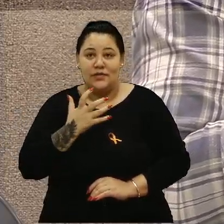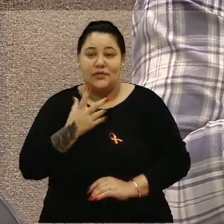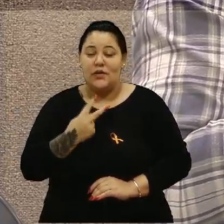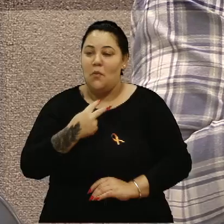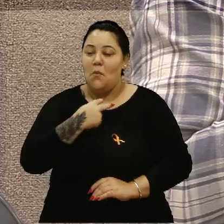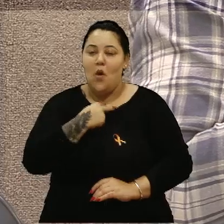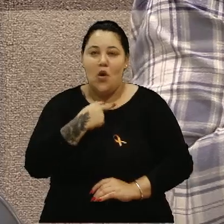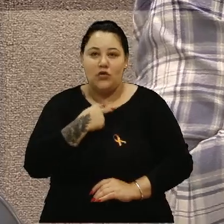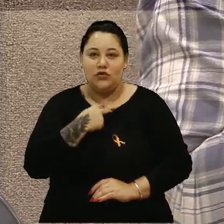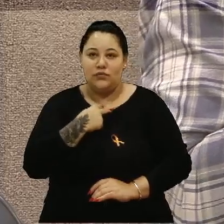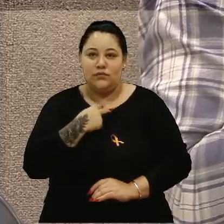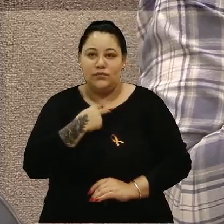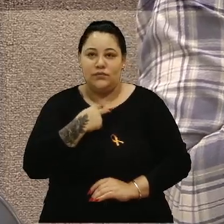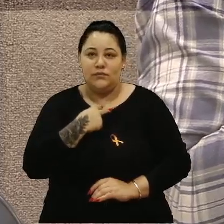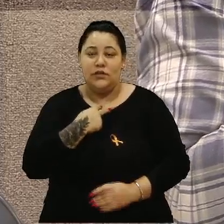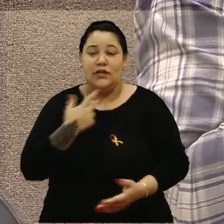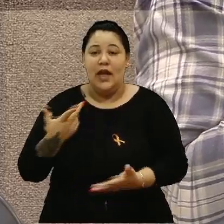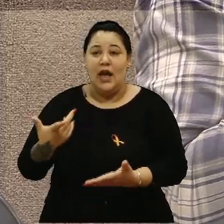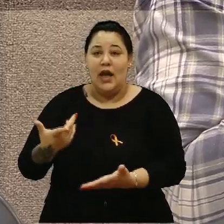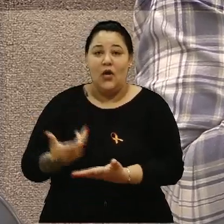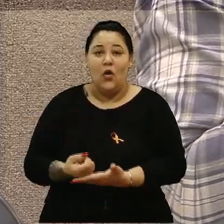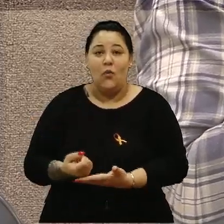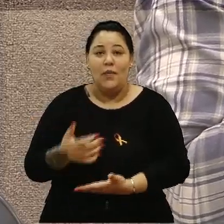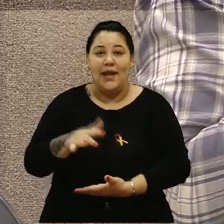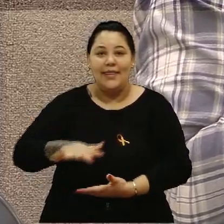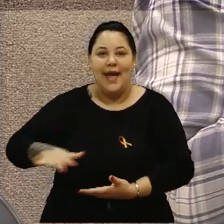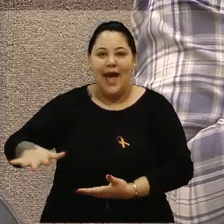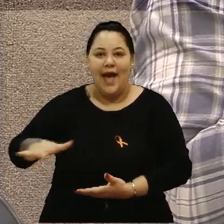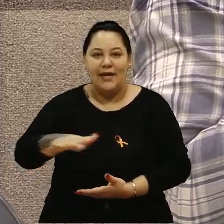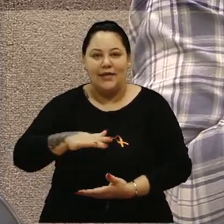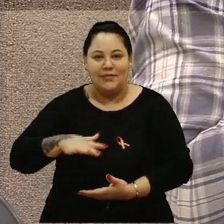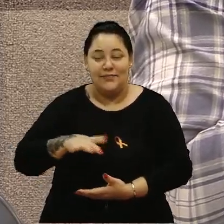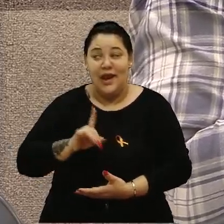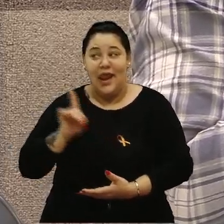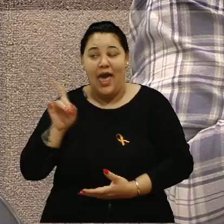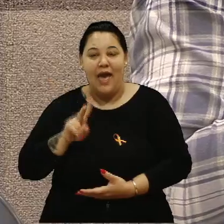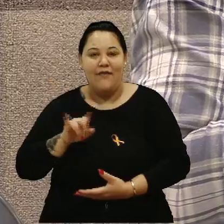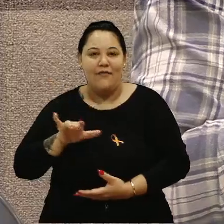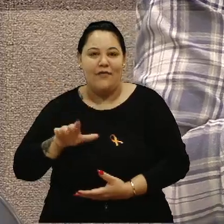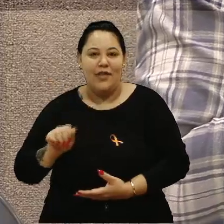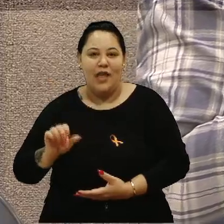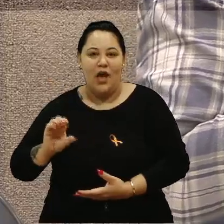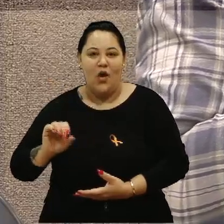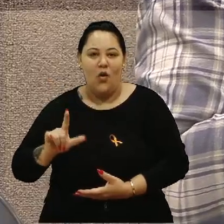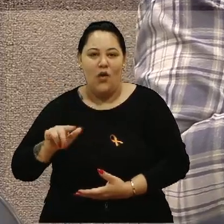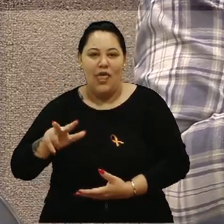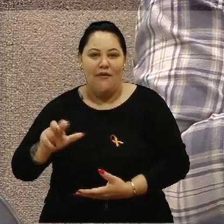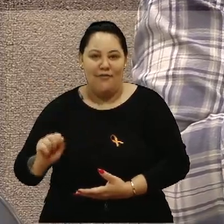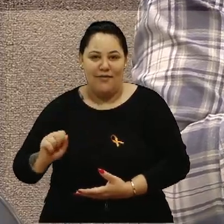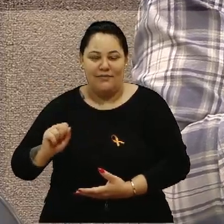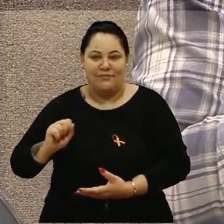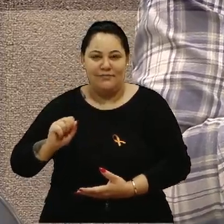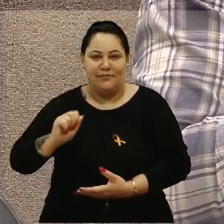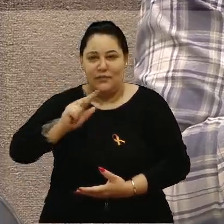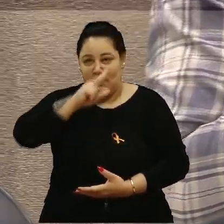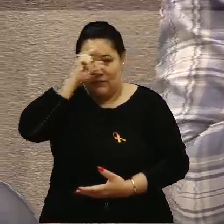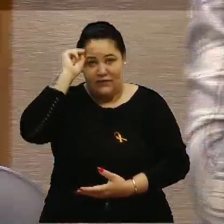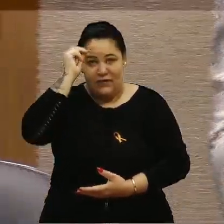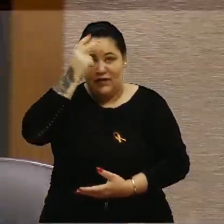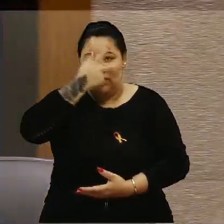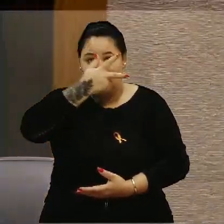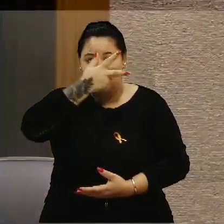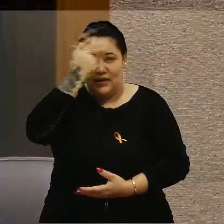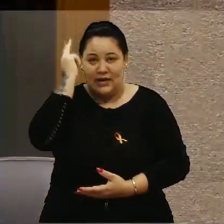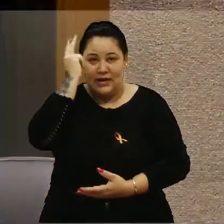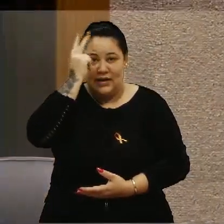Oliva, que foi a compra da área. Então, eu sempre digo assim, prefeito Cassina, se há uma coisa que vai ficar na sua